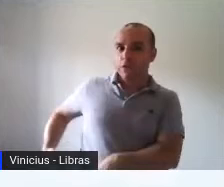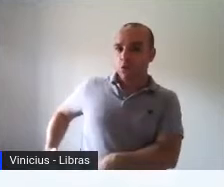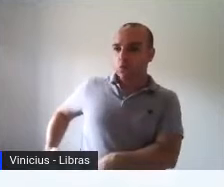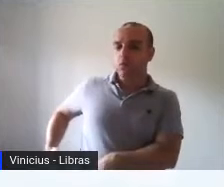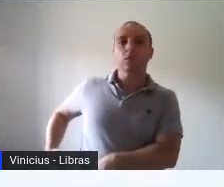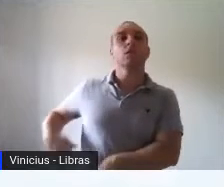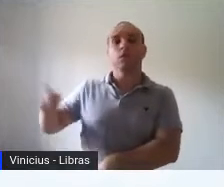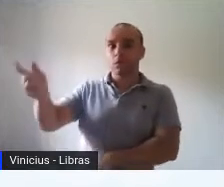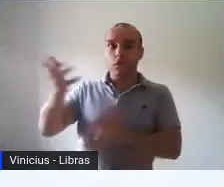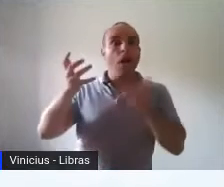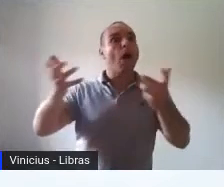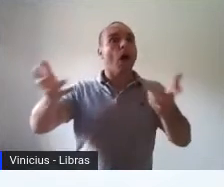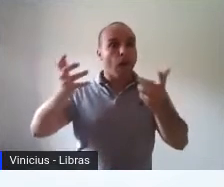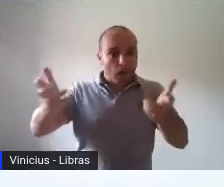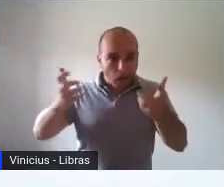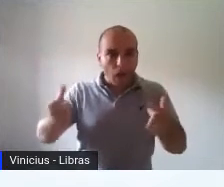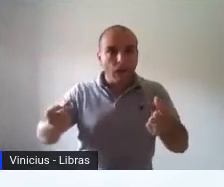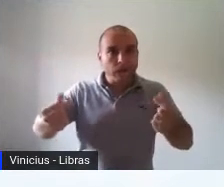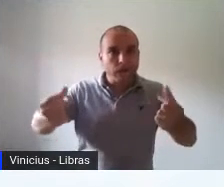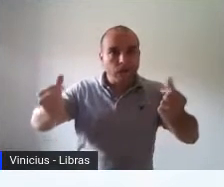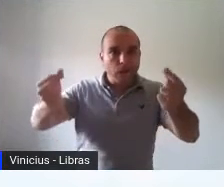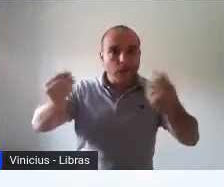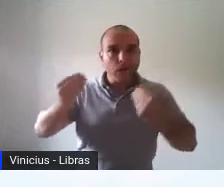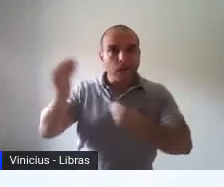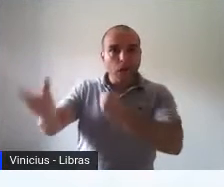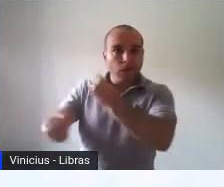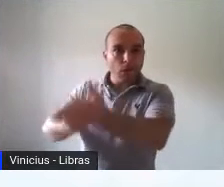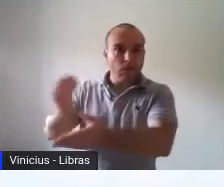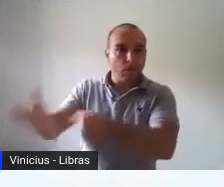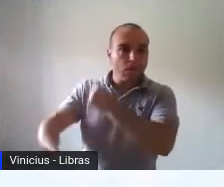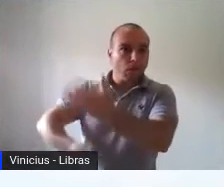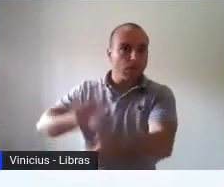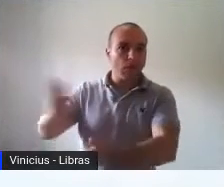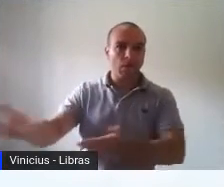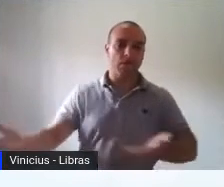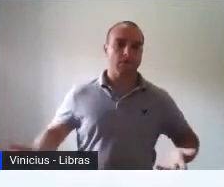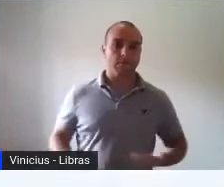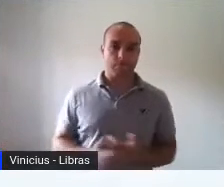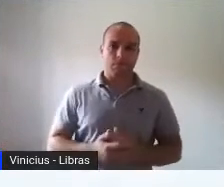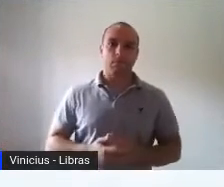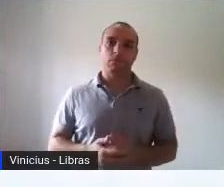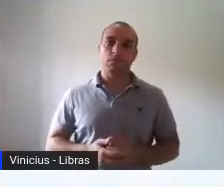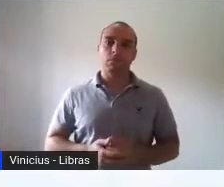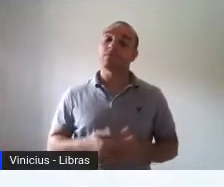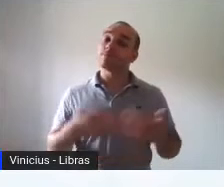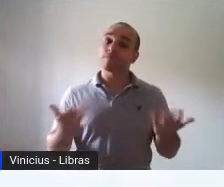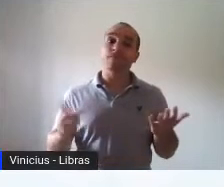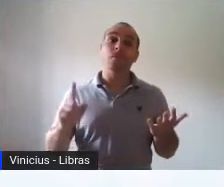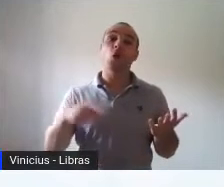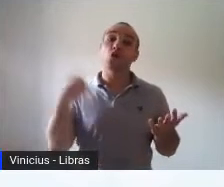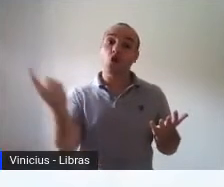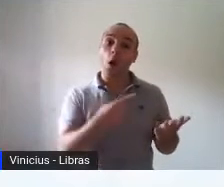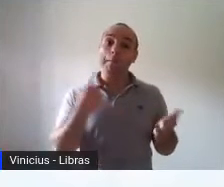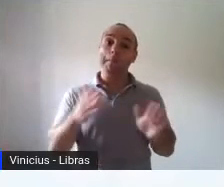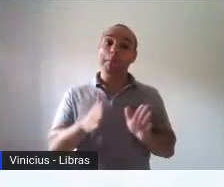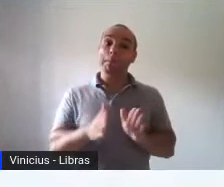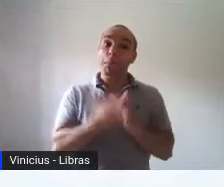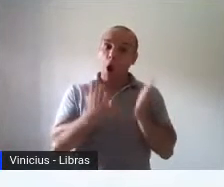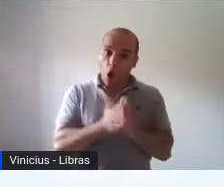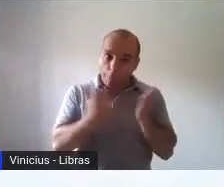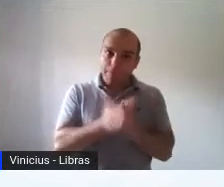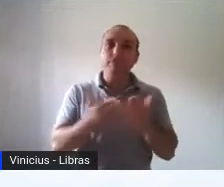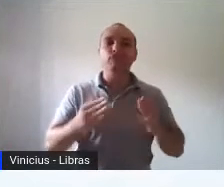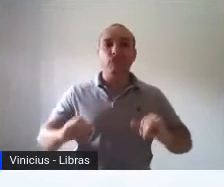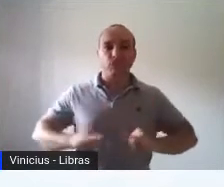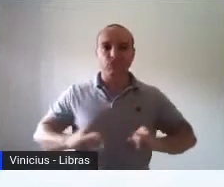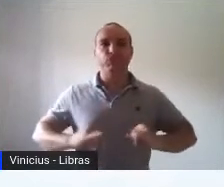Então, possivelmente, a gente continue com uma inflação impactando principalmente os mais pobres durante esse ano. E aí tem a questão